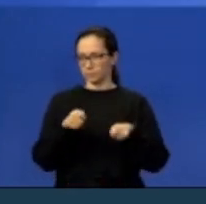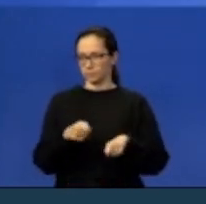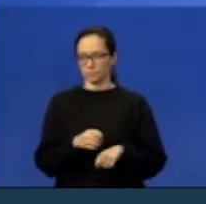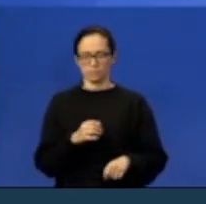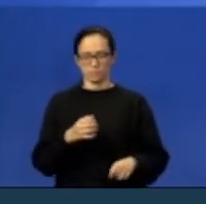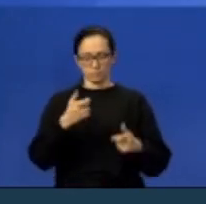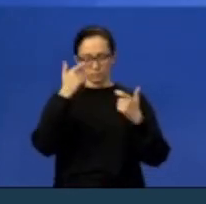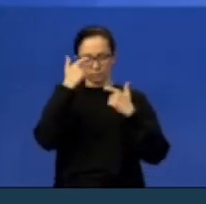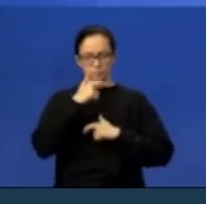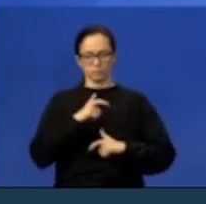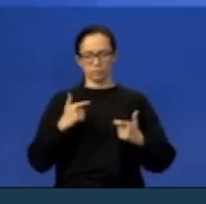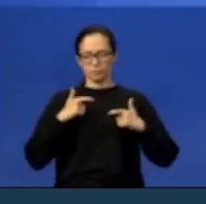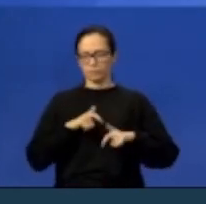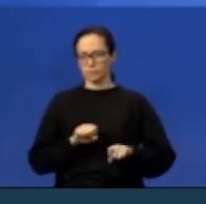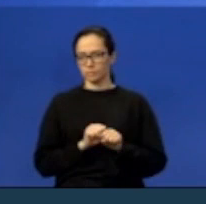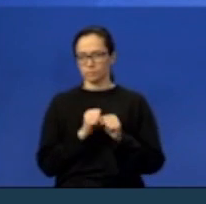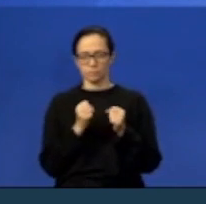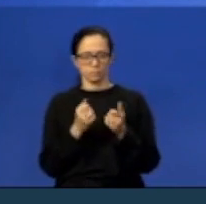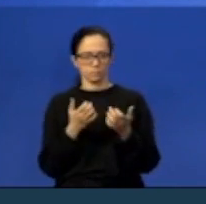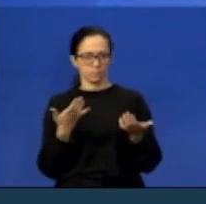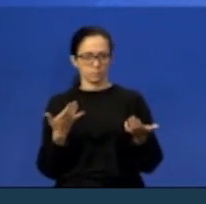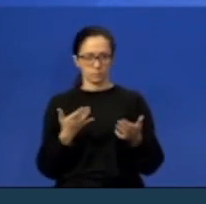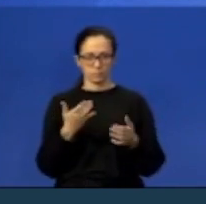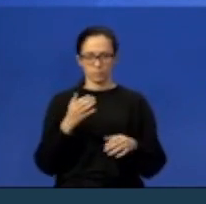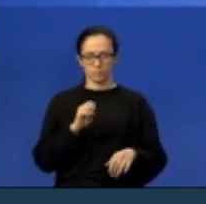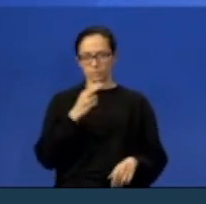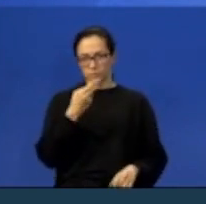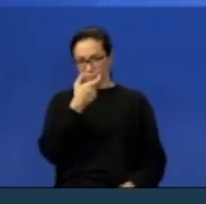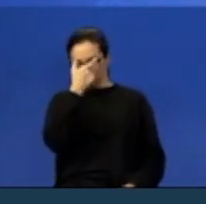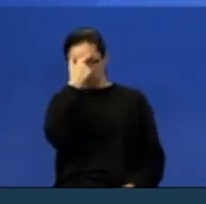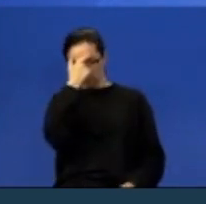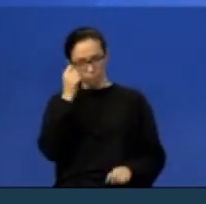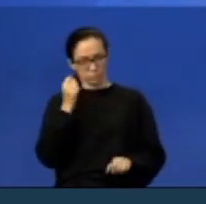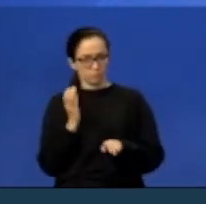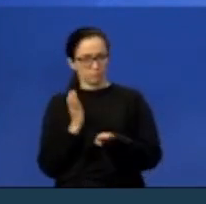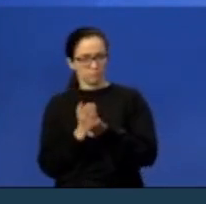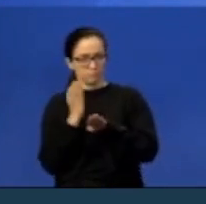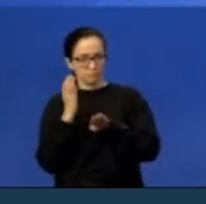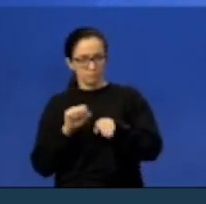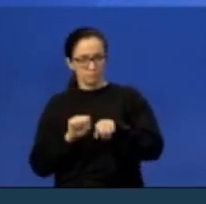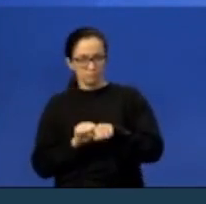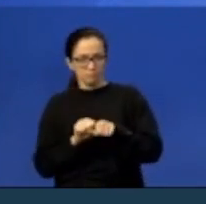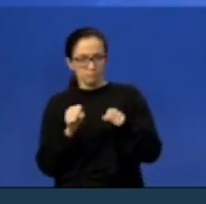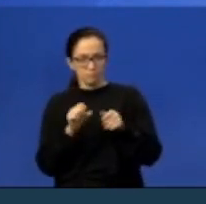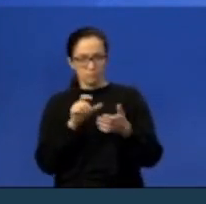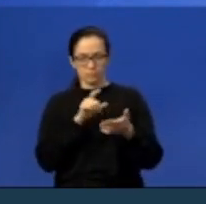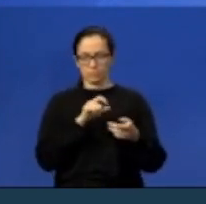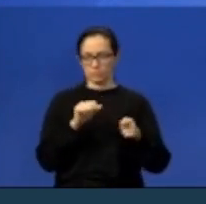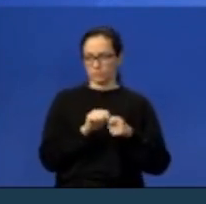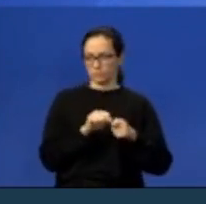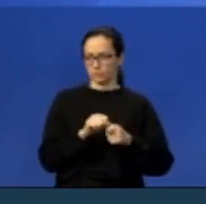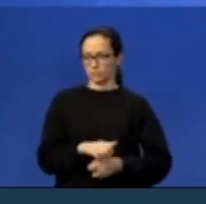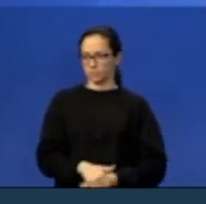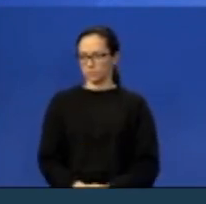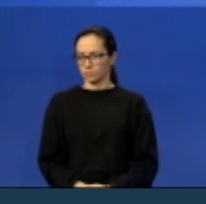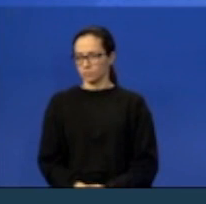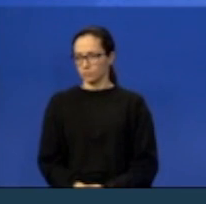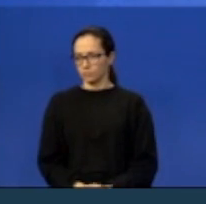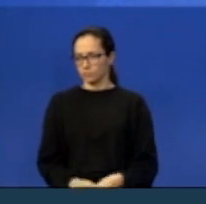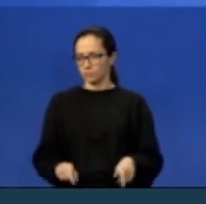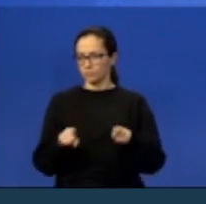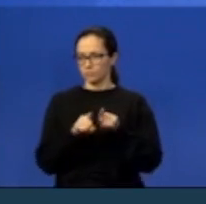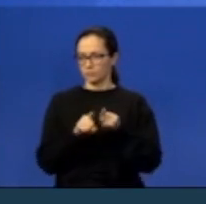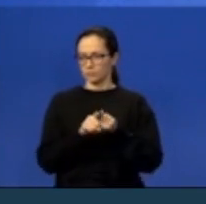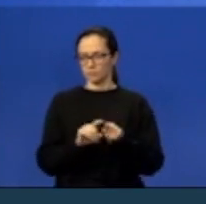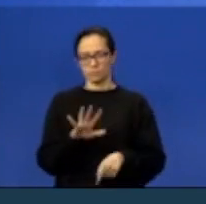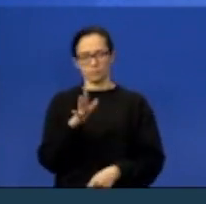traumas, em que o indivíduo tem, por exemplo, um traumatismo crânioencefálico em função de um acidente, muitas vezes automobilístico. Além disso, a gente